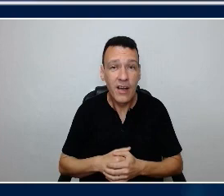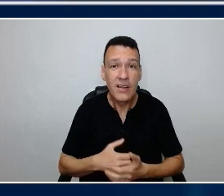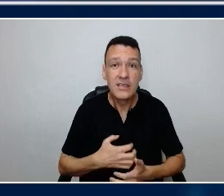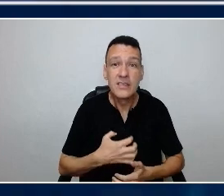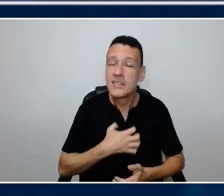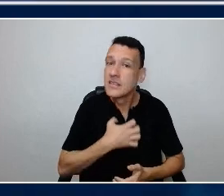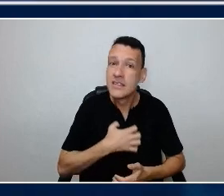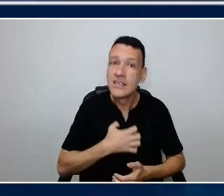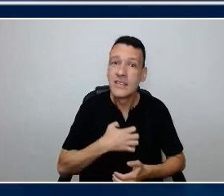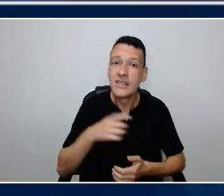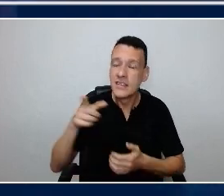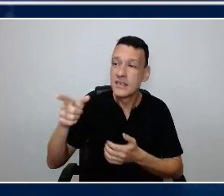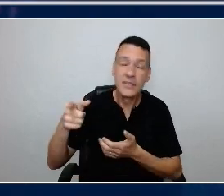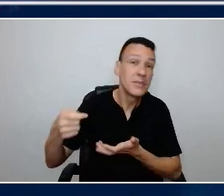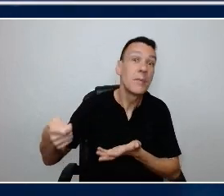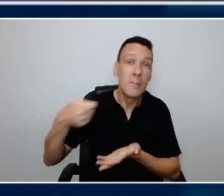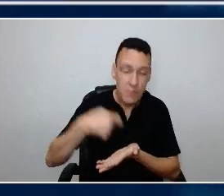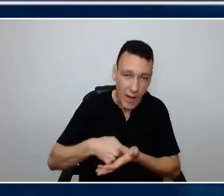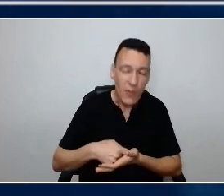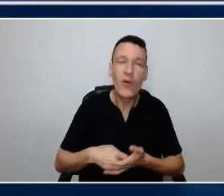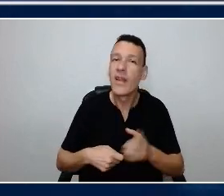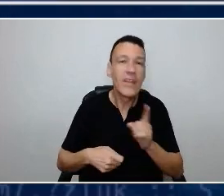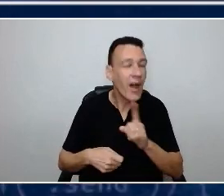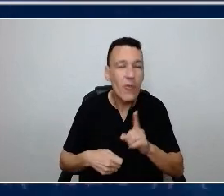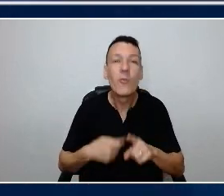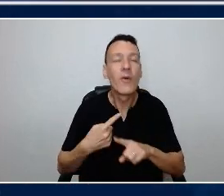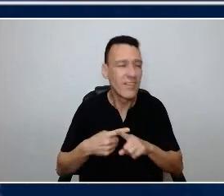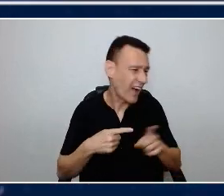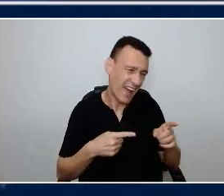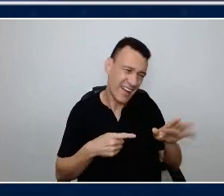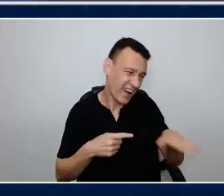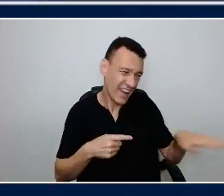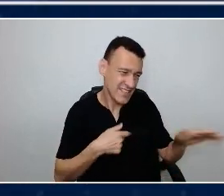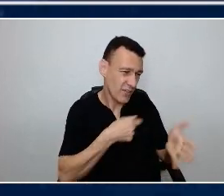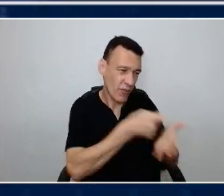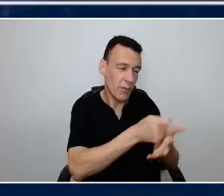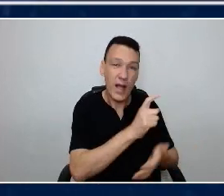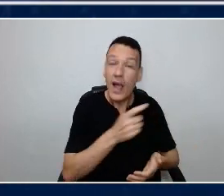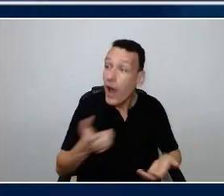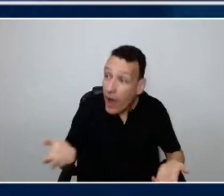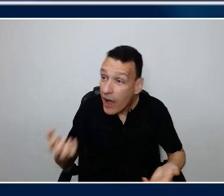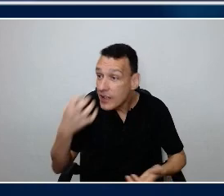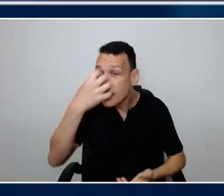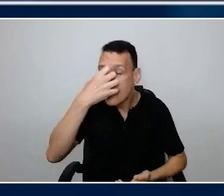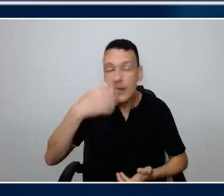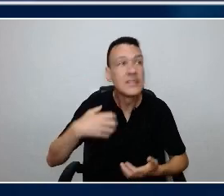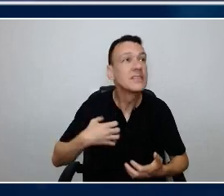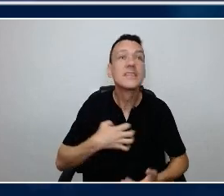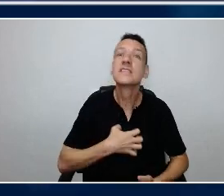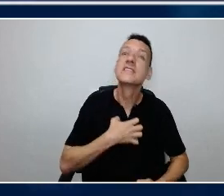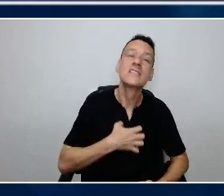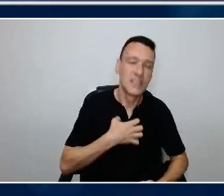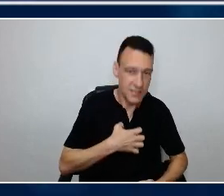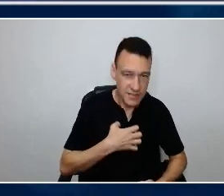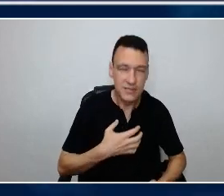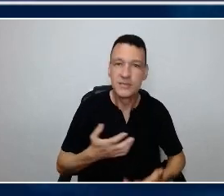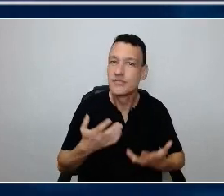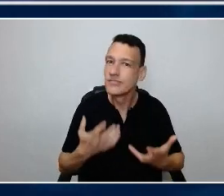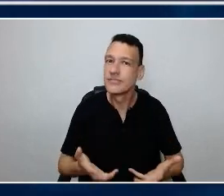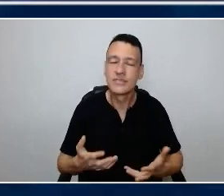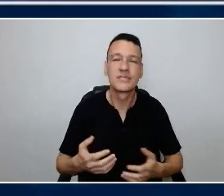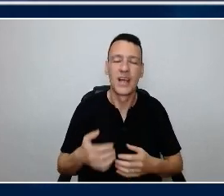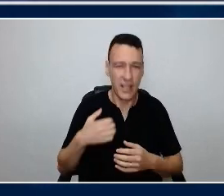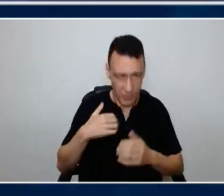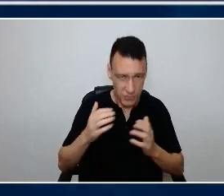adorei joguei Counter Strike joguei Mas enfim né mas é um um grande exemplo né uma das dificuldades eu te super te